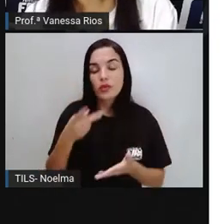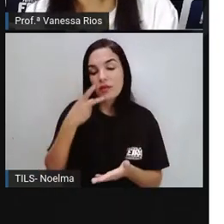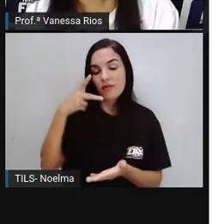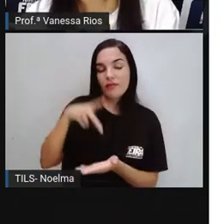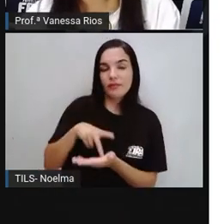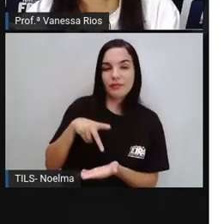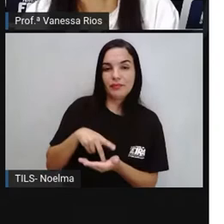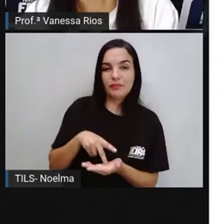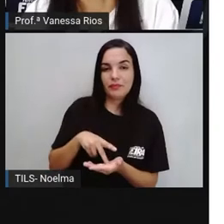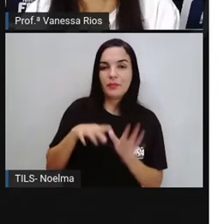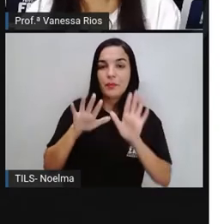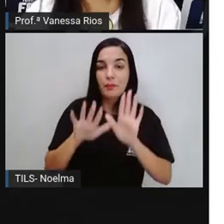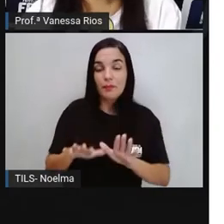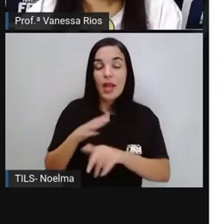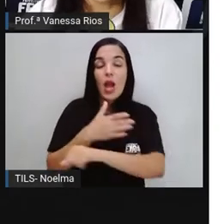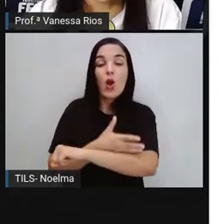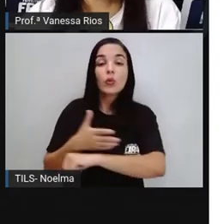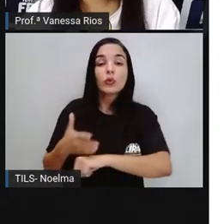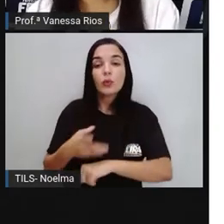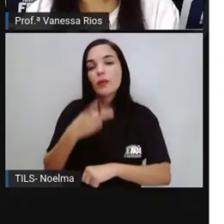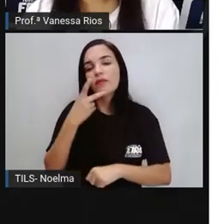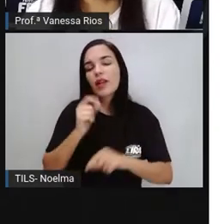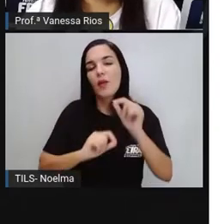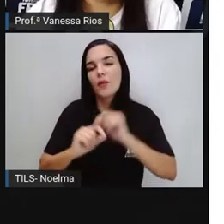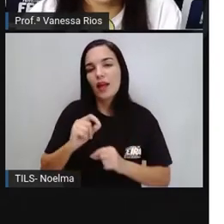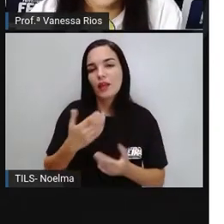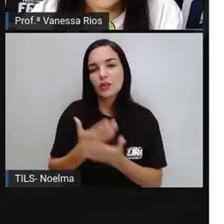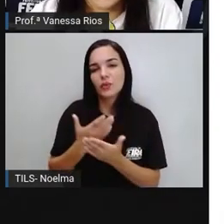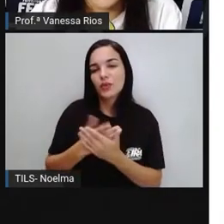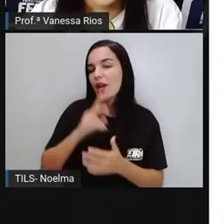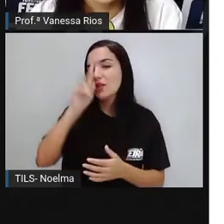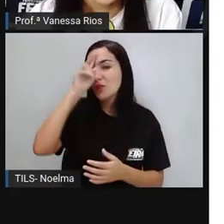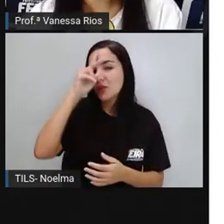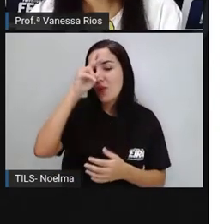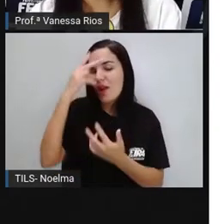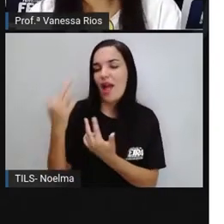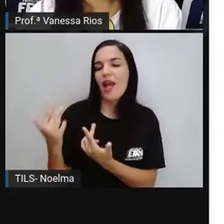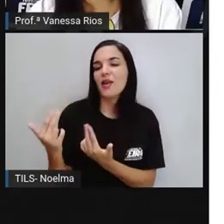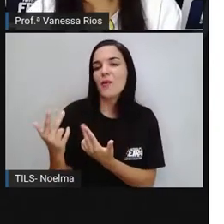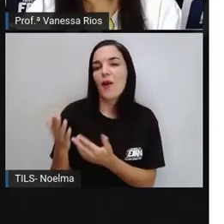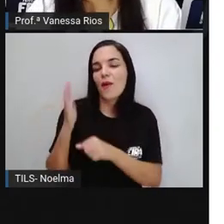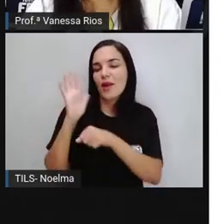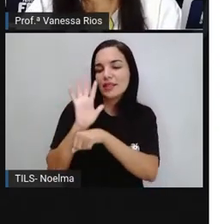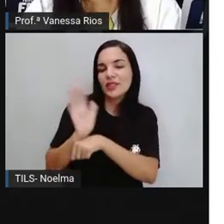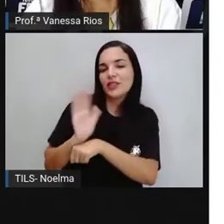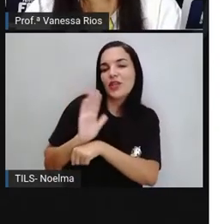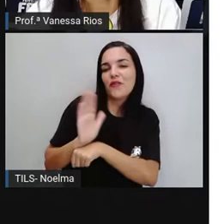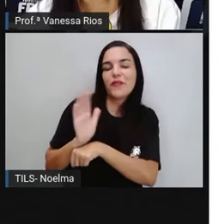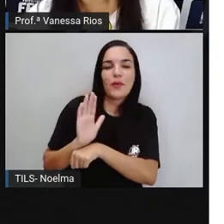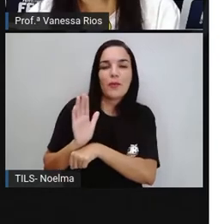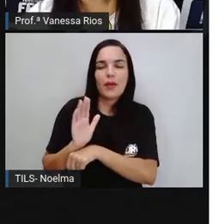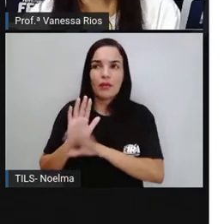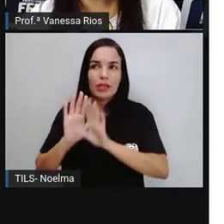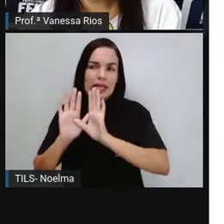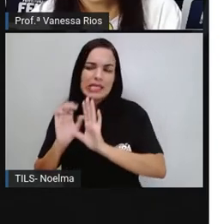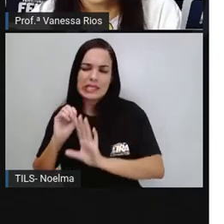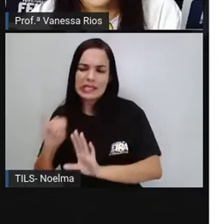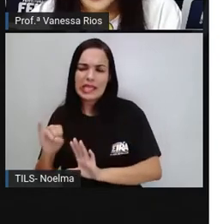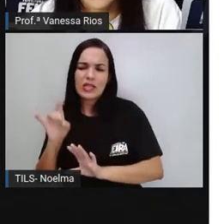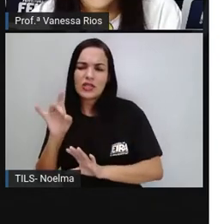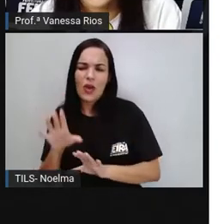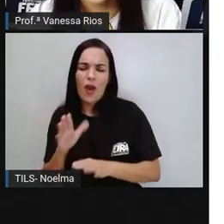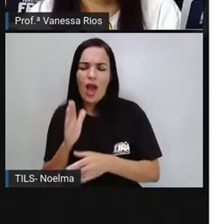Pró costuma dizer que estudar história é como assistir a um filme. A gente não entende do filme se a gente assistir